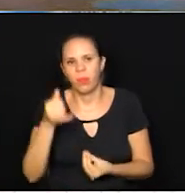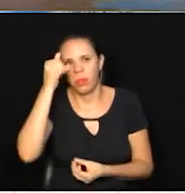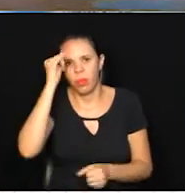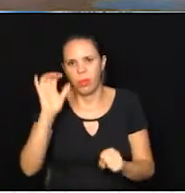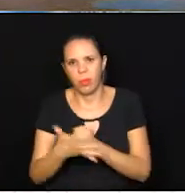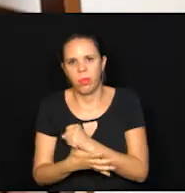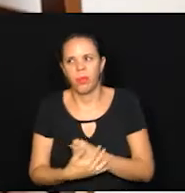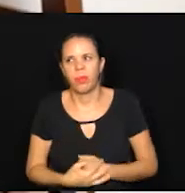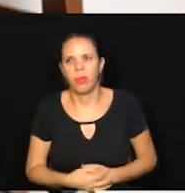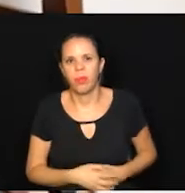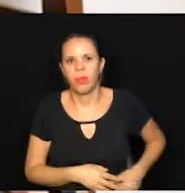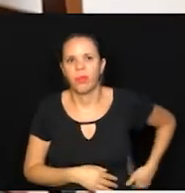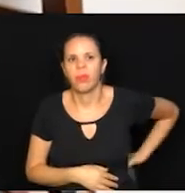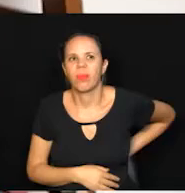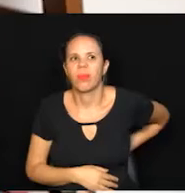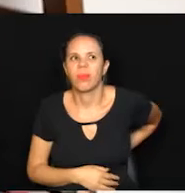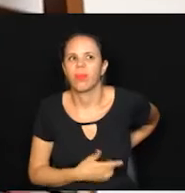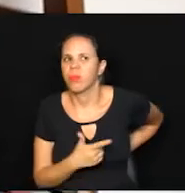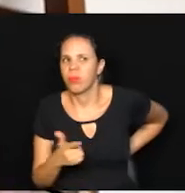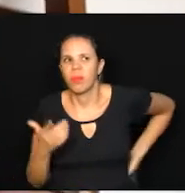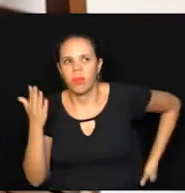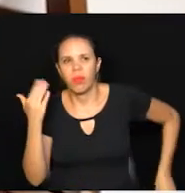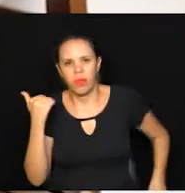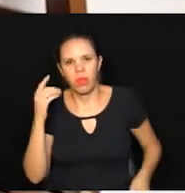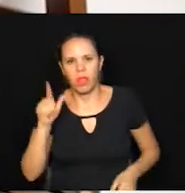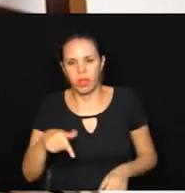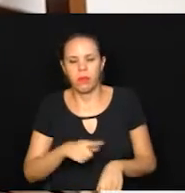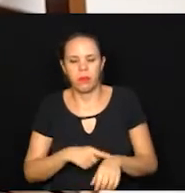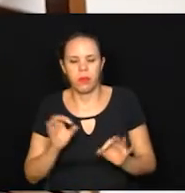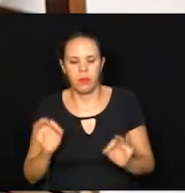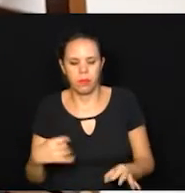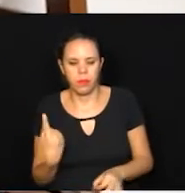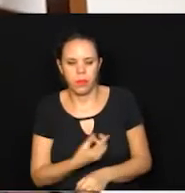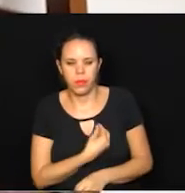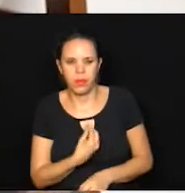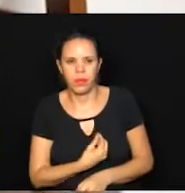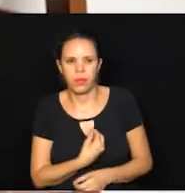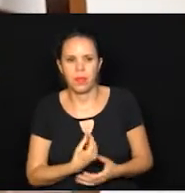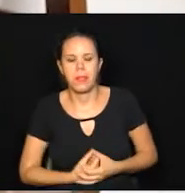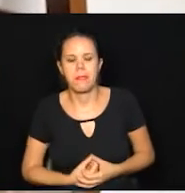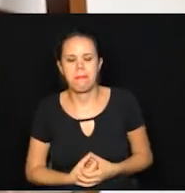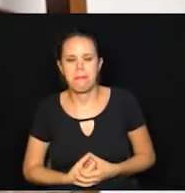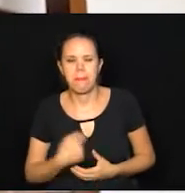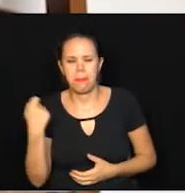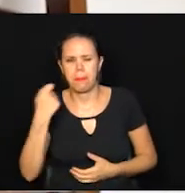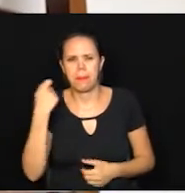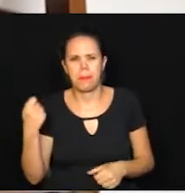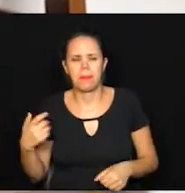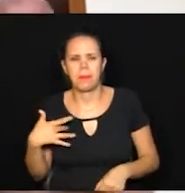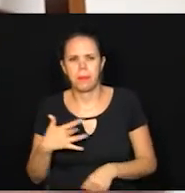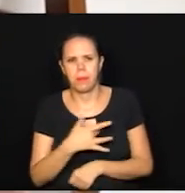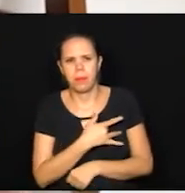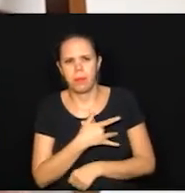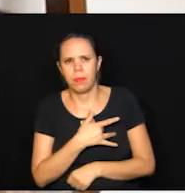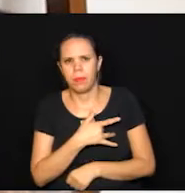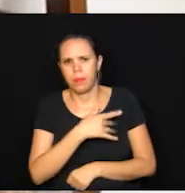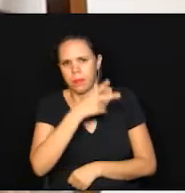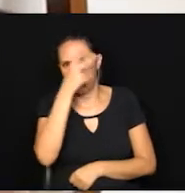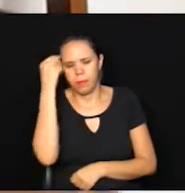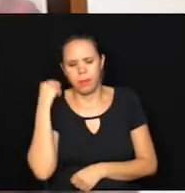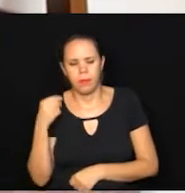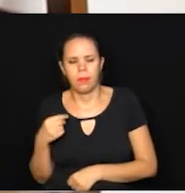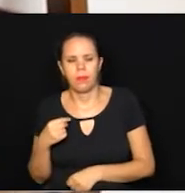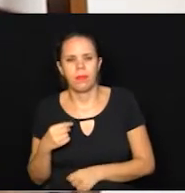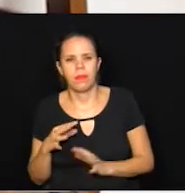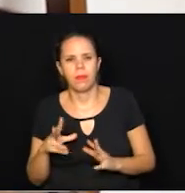à Covid-19. Então eu não tenho dúvida que nesse momento que nós estamos vivendo, de grave crise na saúde pública, de crise